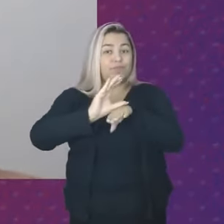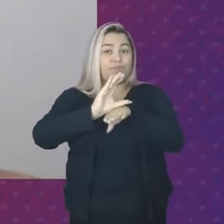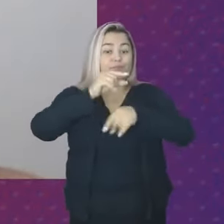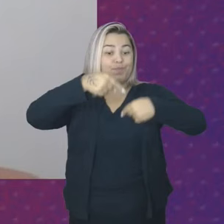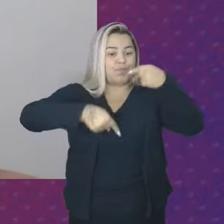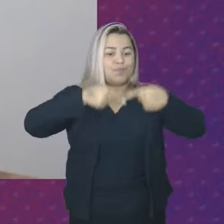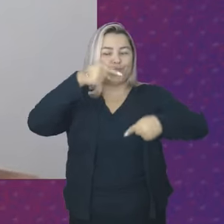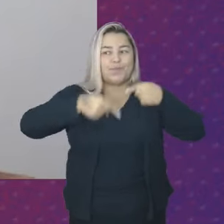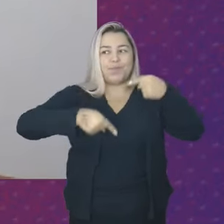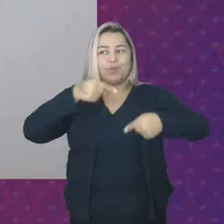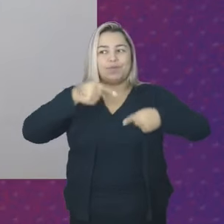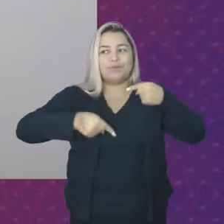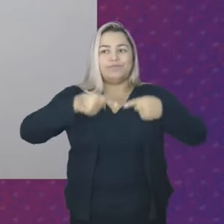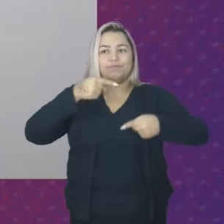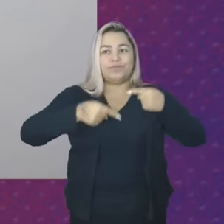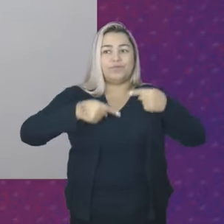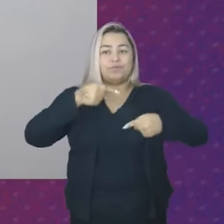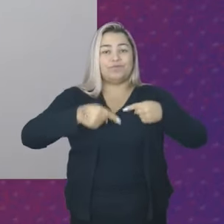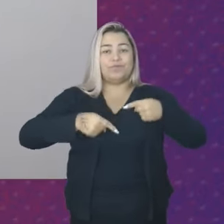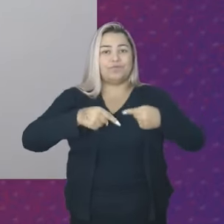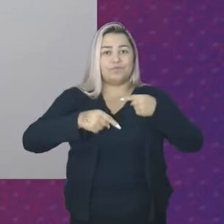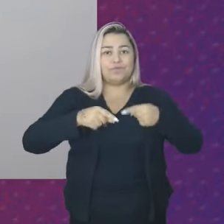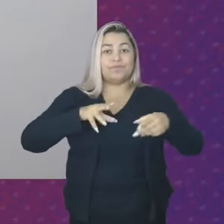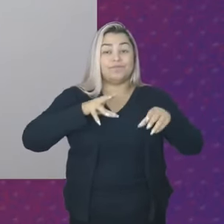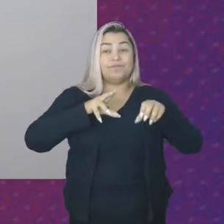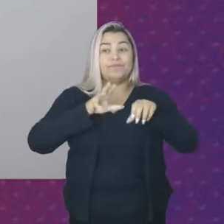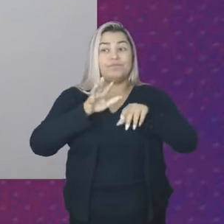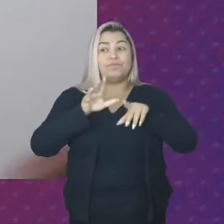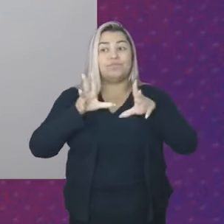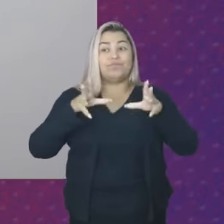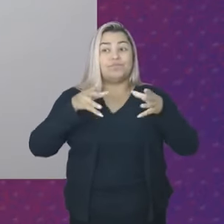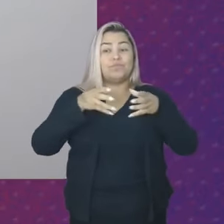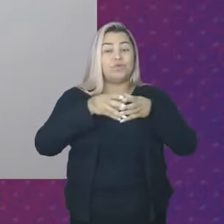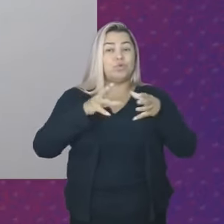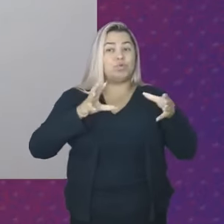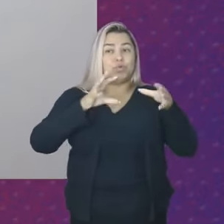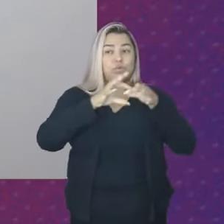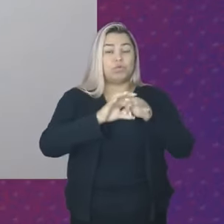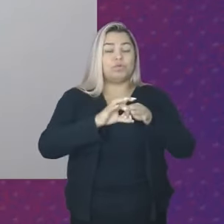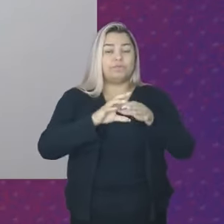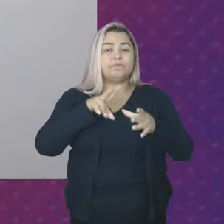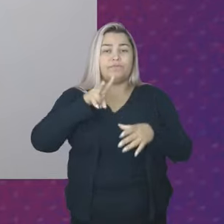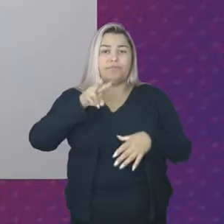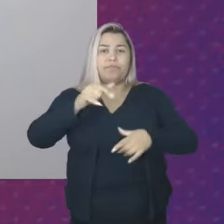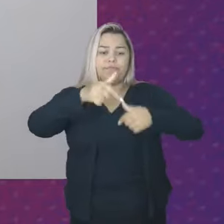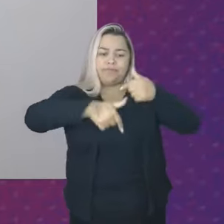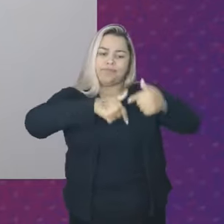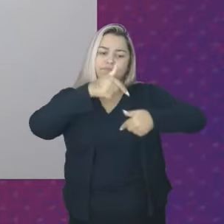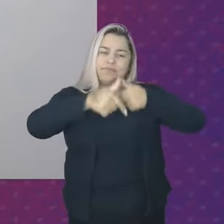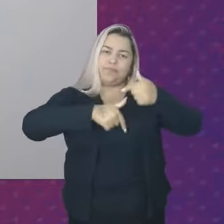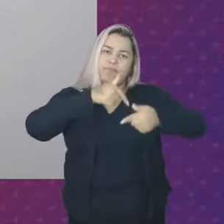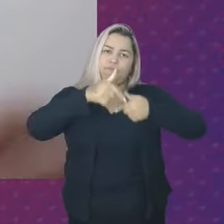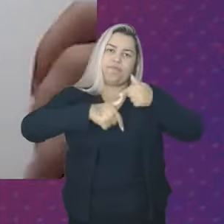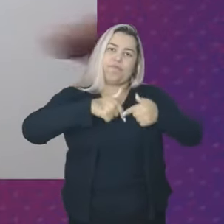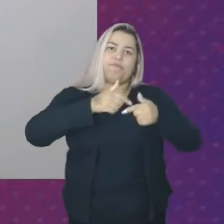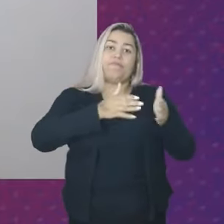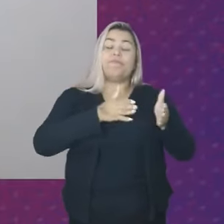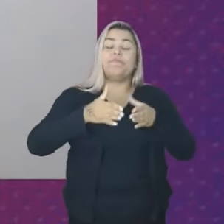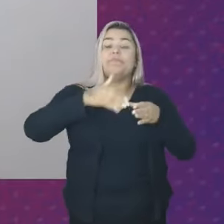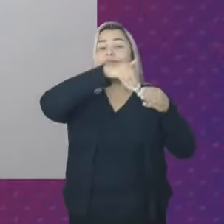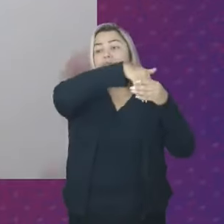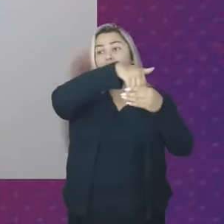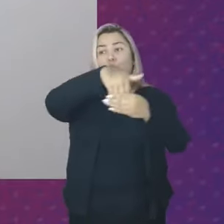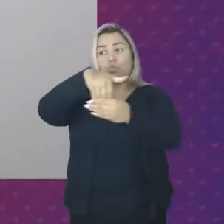conselho político que é formado por todas essas coordenações que vão trabalhar no processo eleitoral